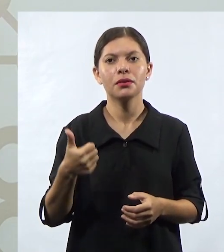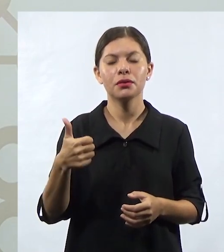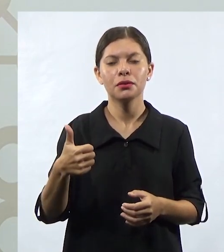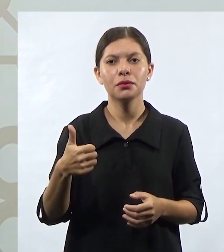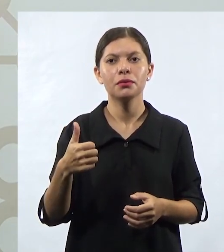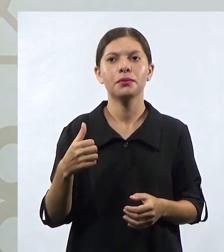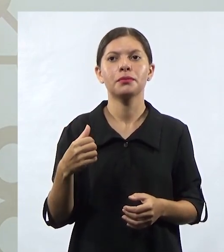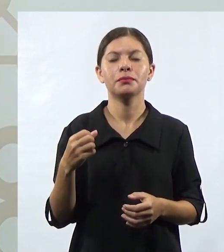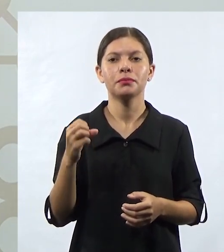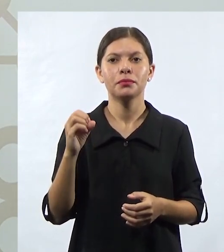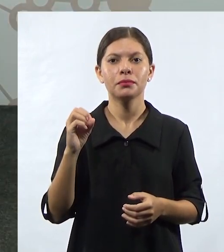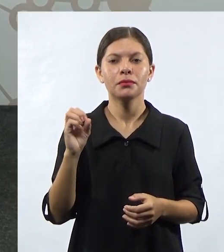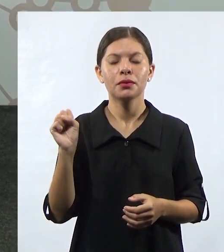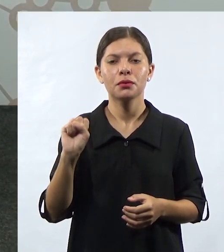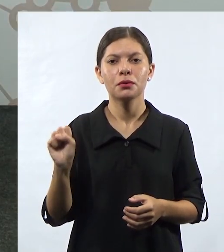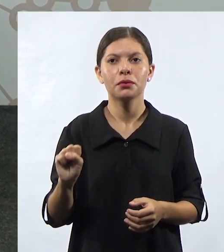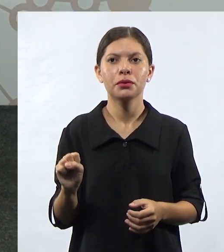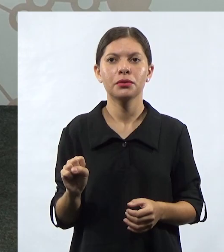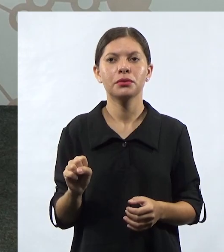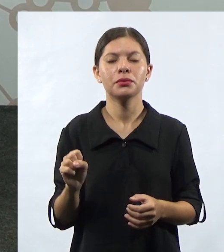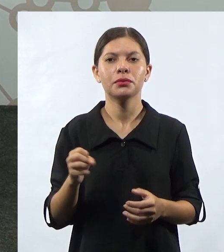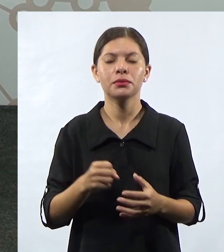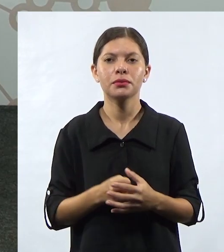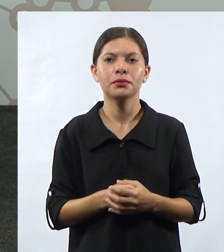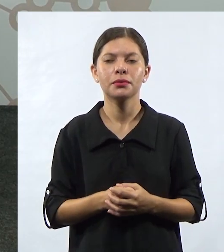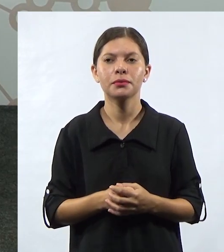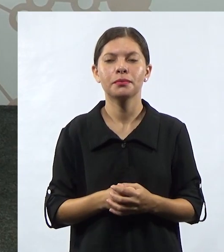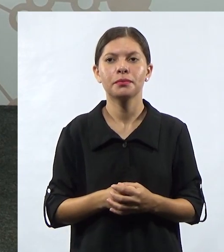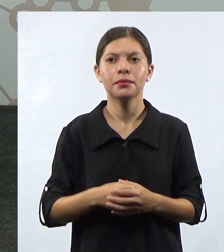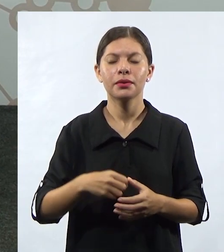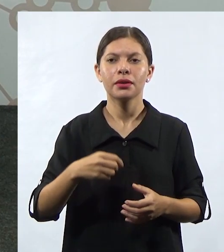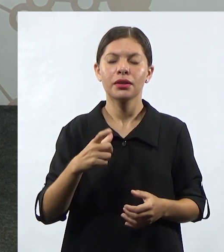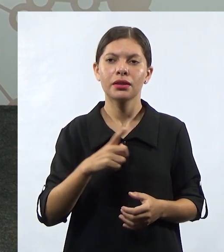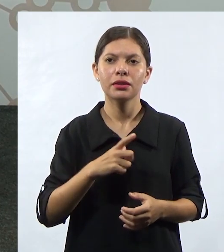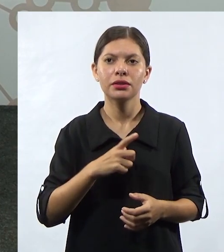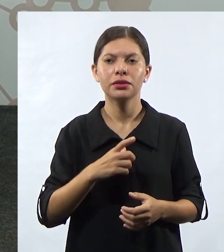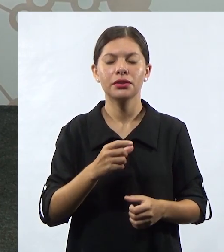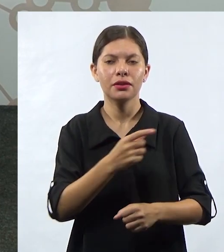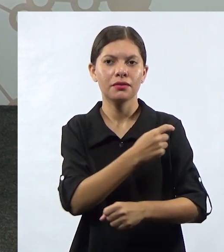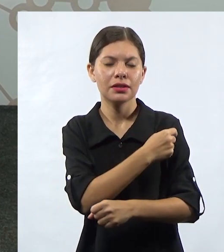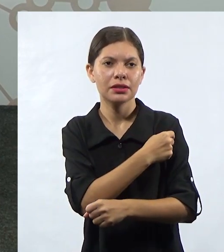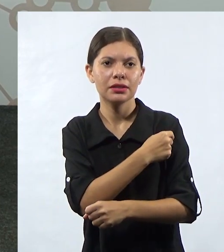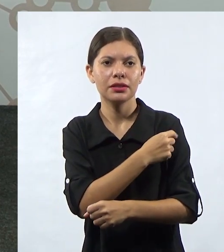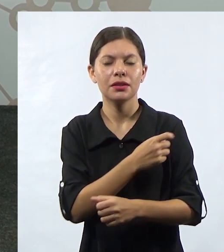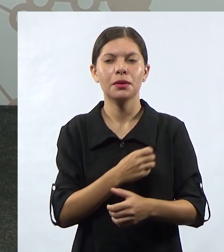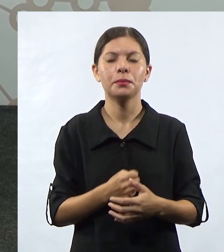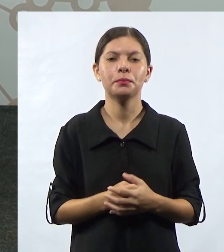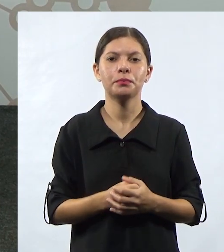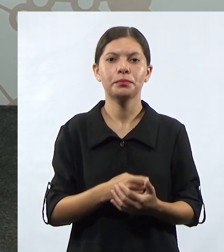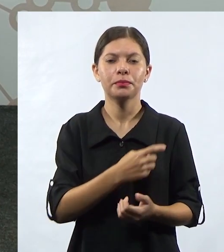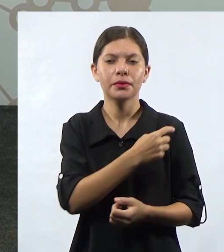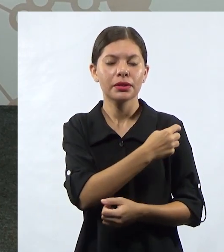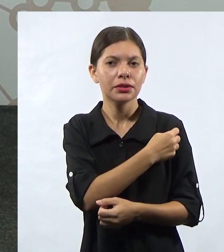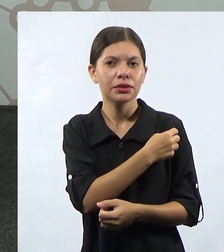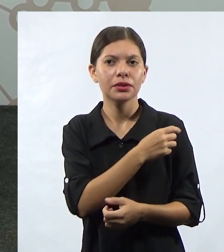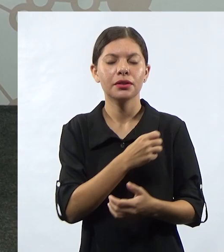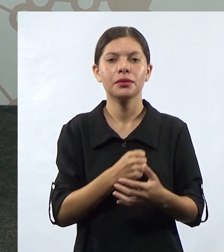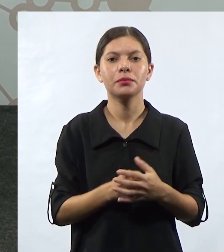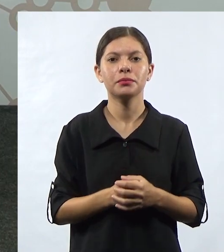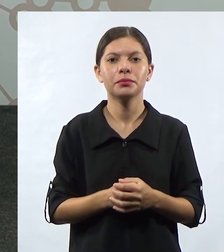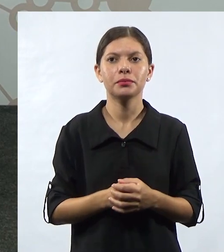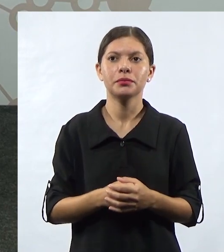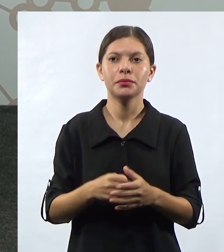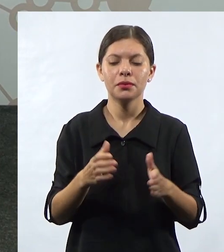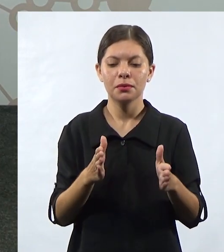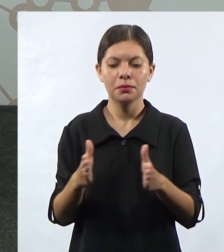vacina? Existiam outras iniciativas, mas eu não vou tratar desse período, vou tratar a partir do momento que foi